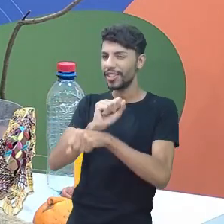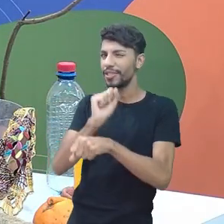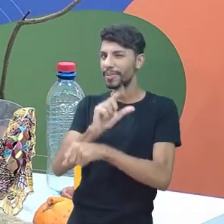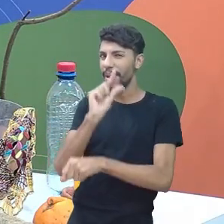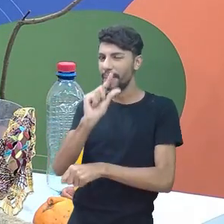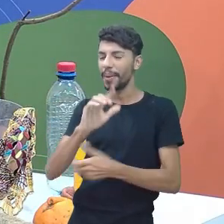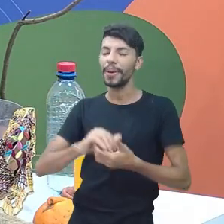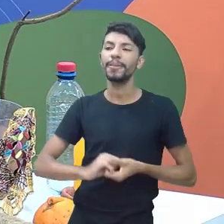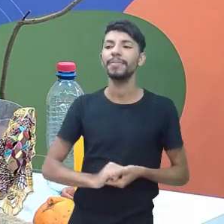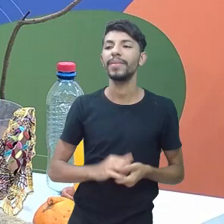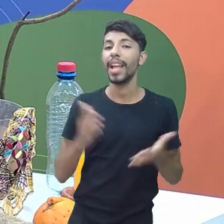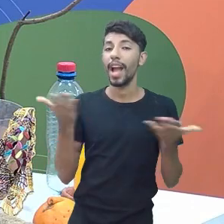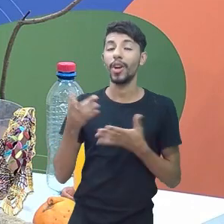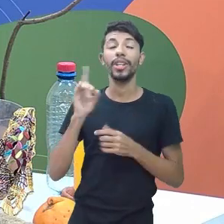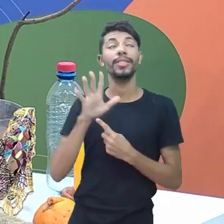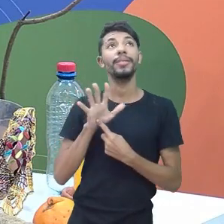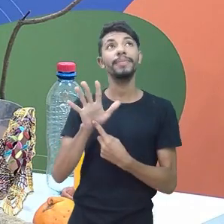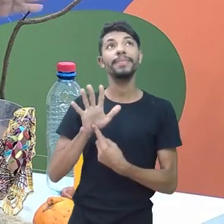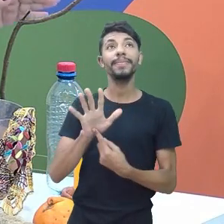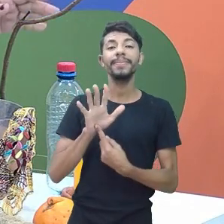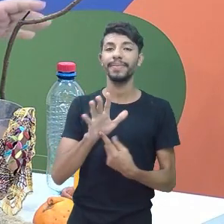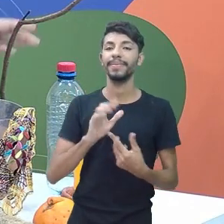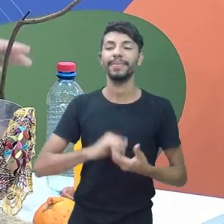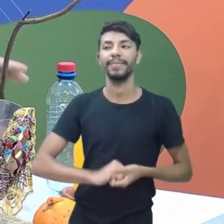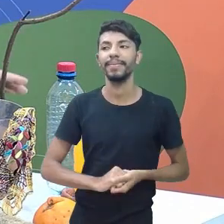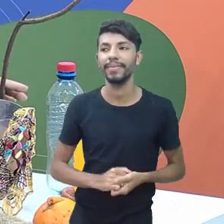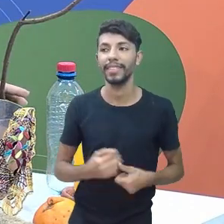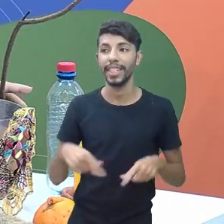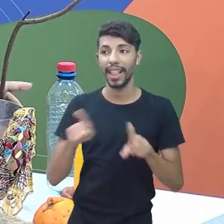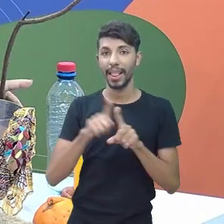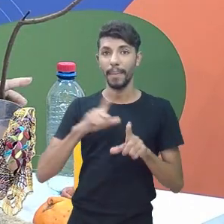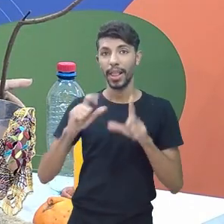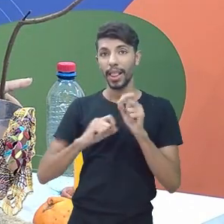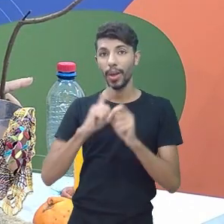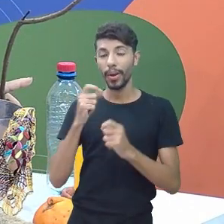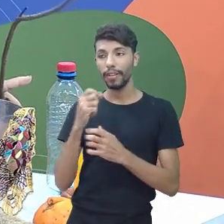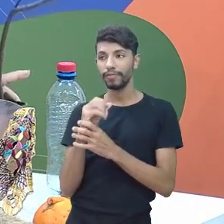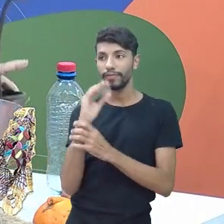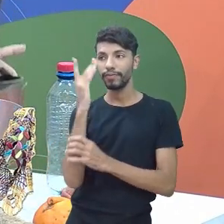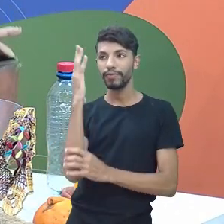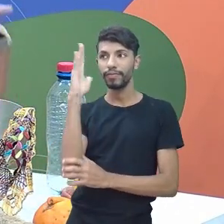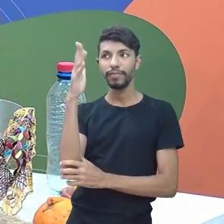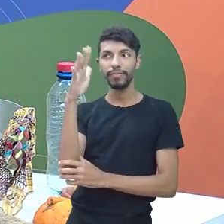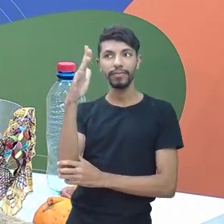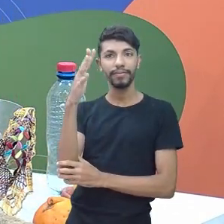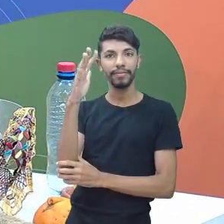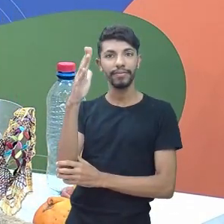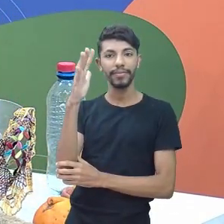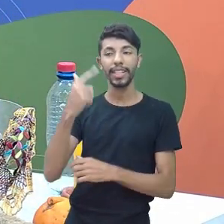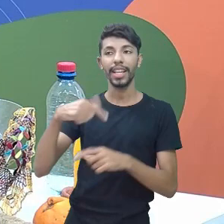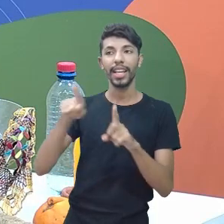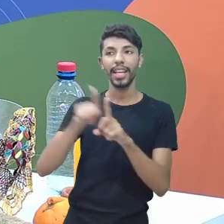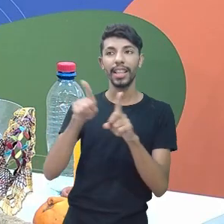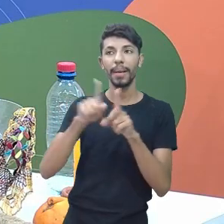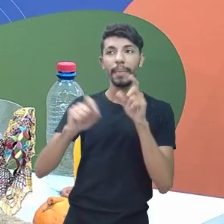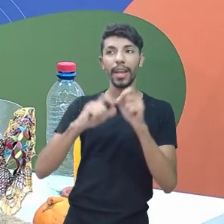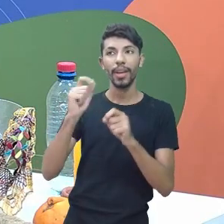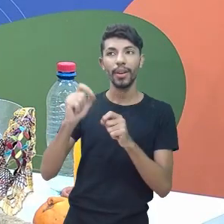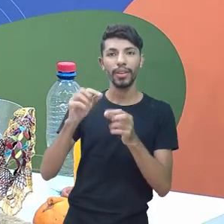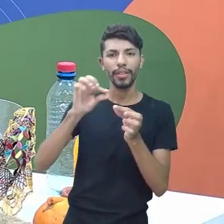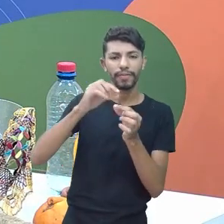Eu agora estou só mostrando. Tenho aqui também uma planta e essas varetinhas